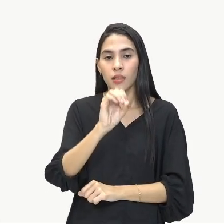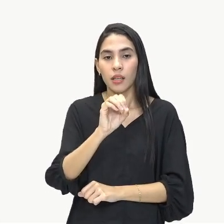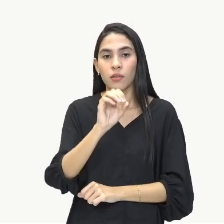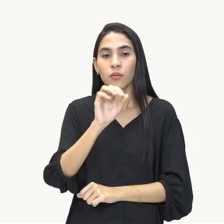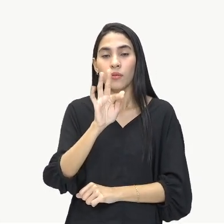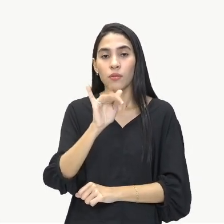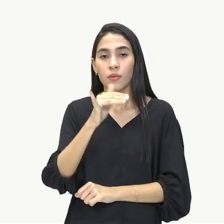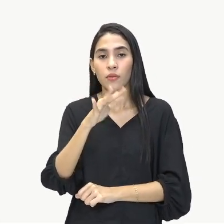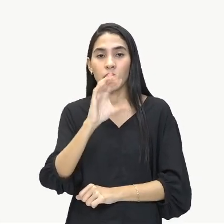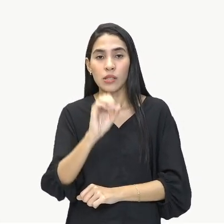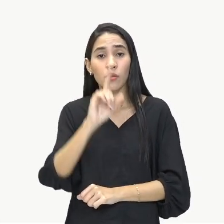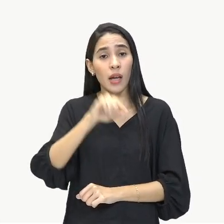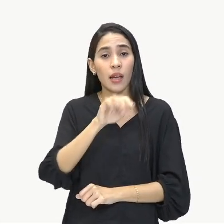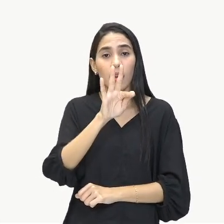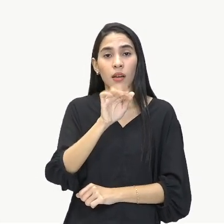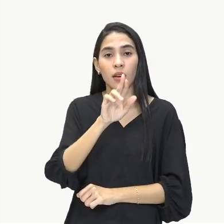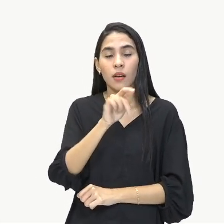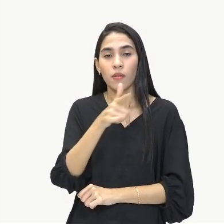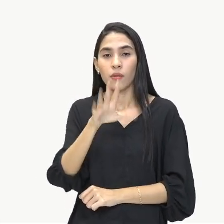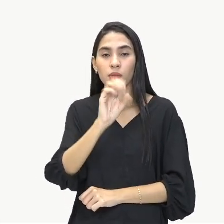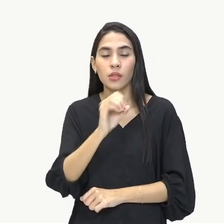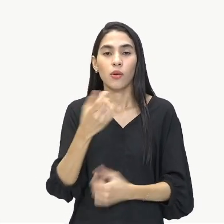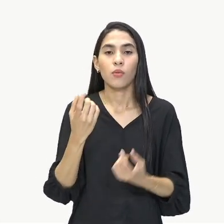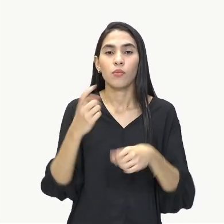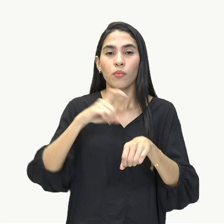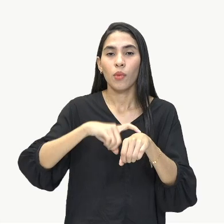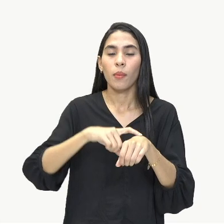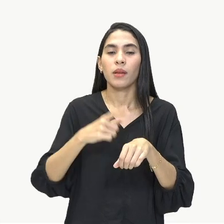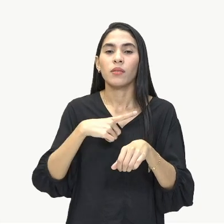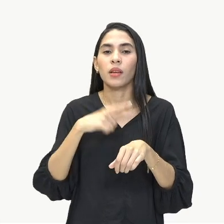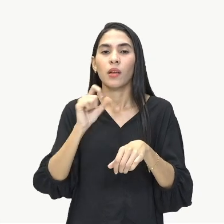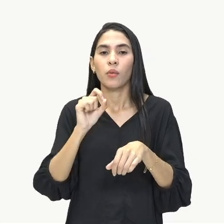É quando nós temos